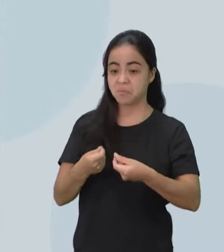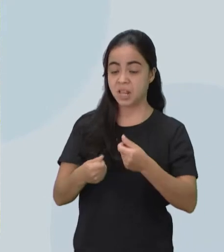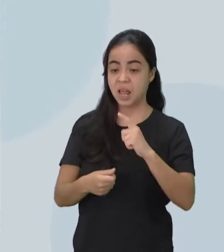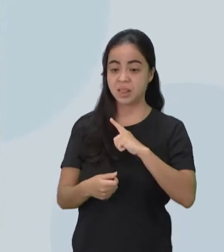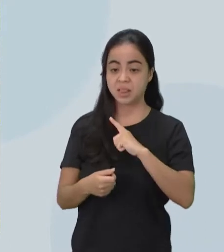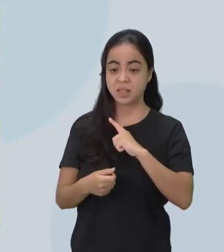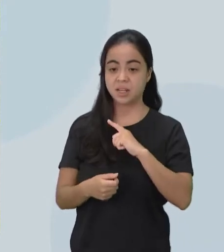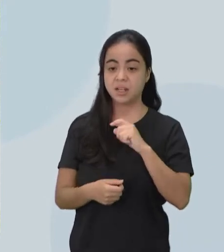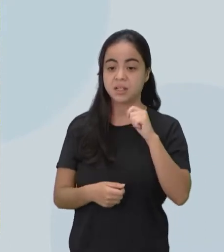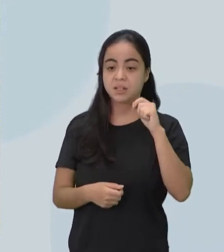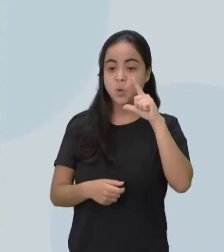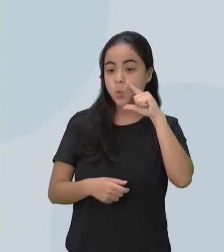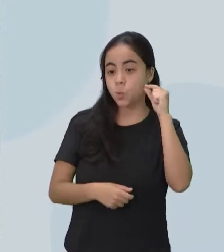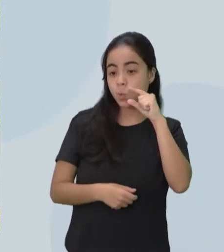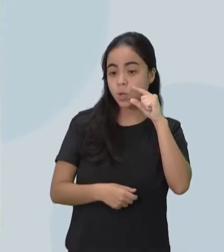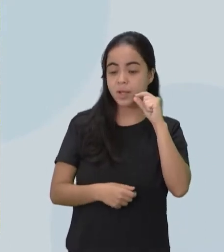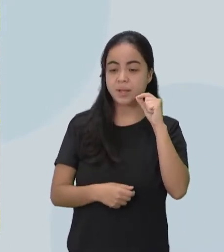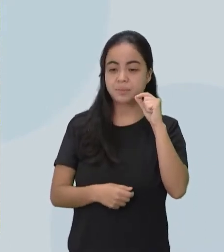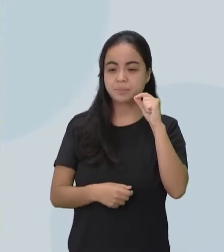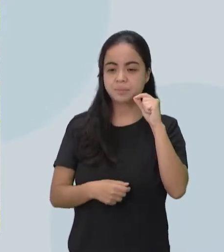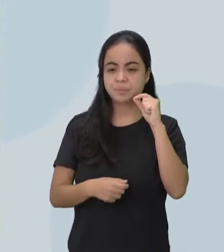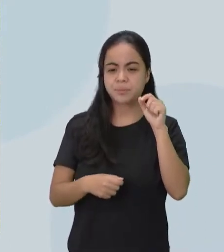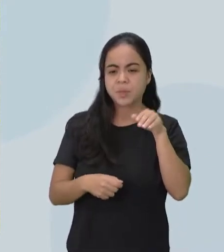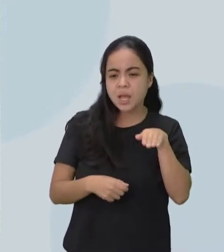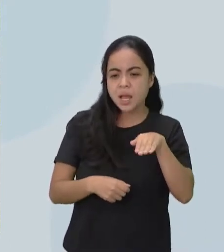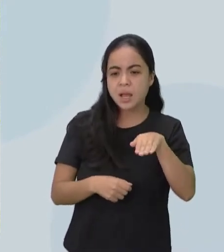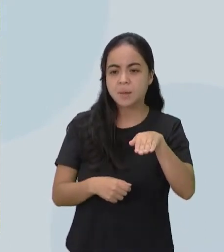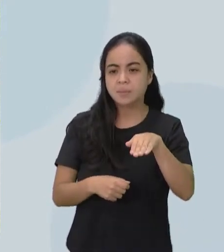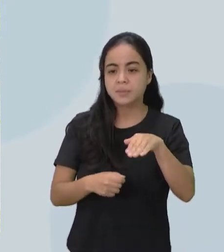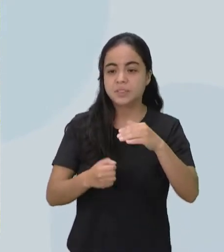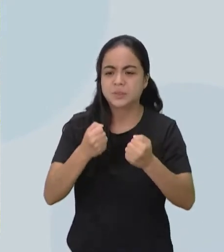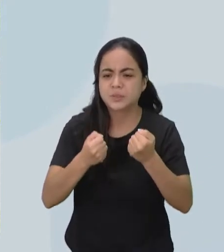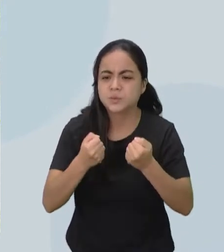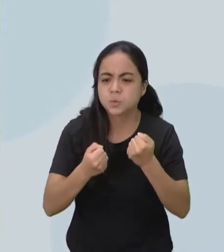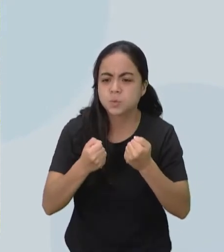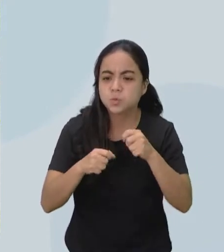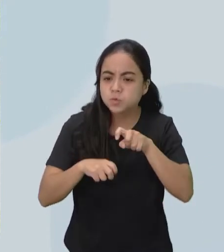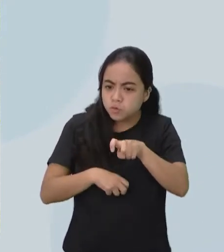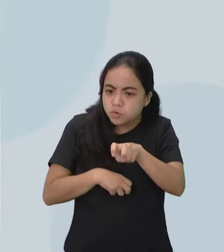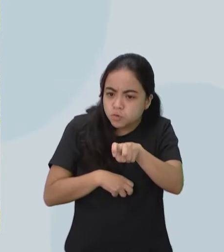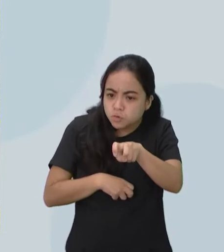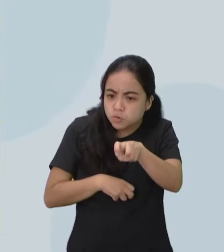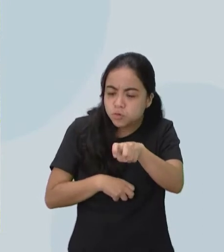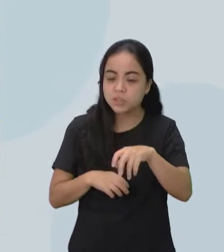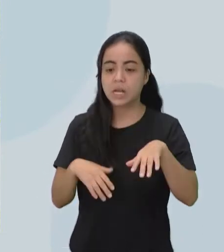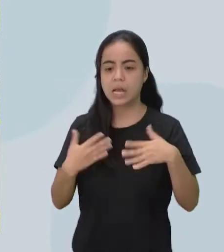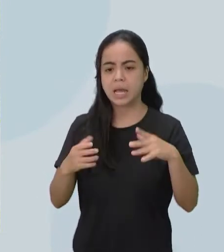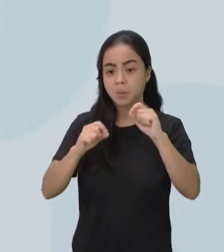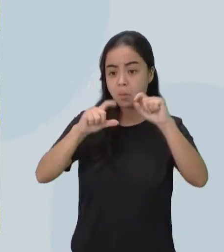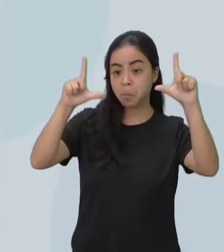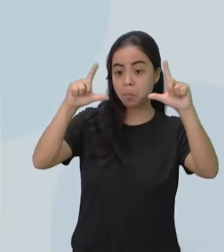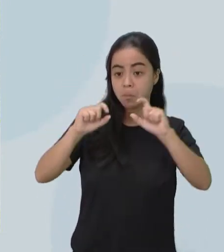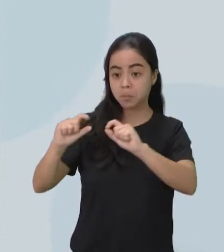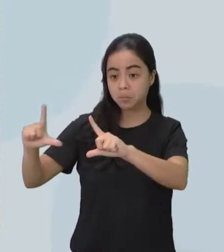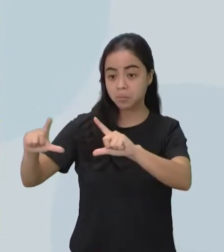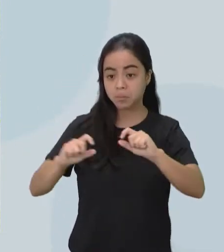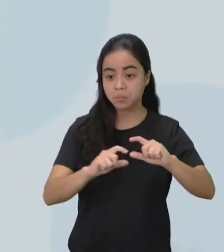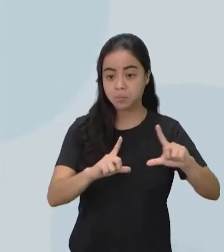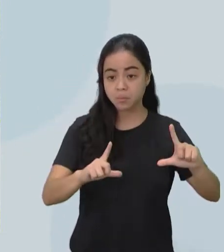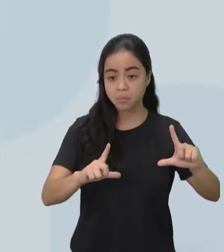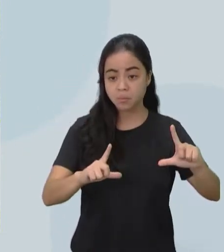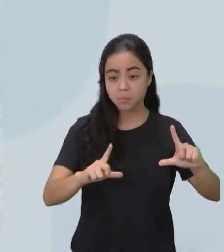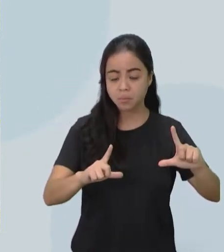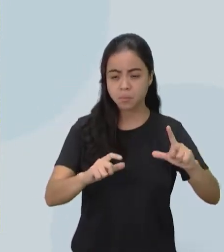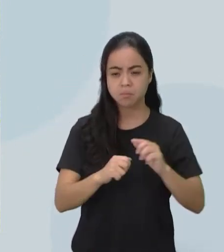sua moto veloz. Veloz, né? E aí, o que acontece? Quando você olha essas imagens,